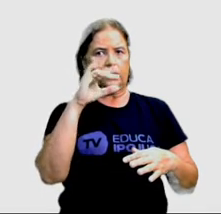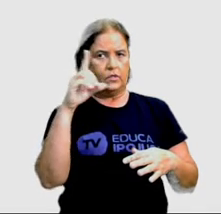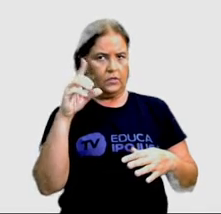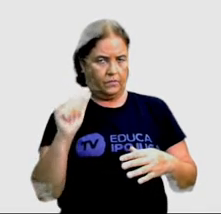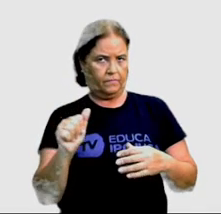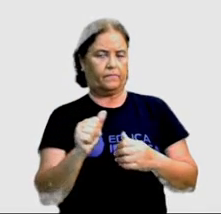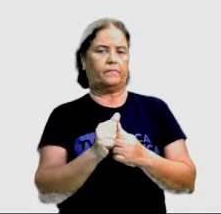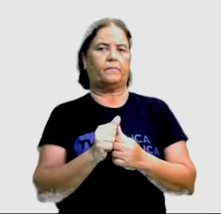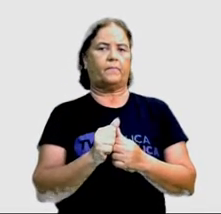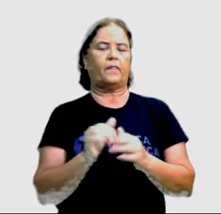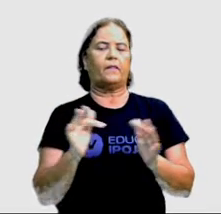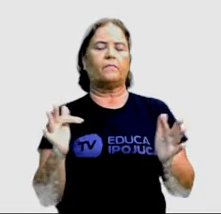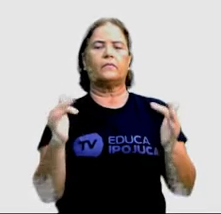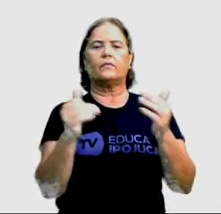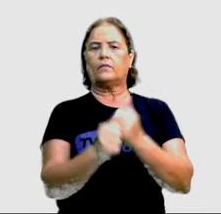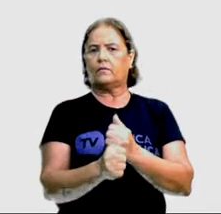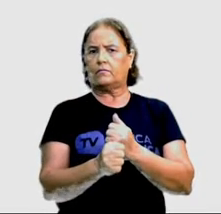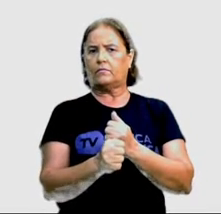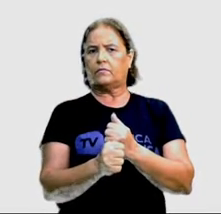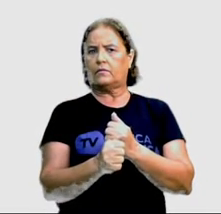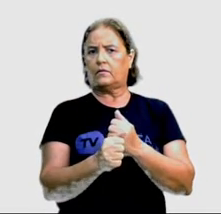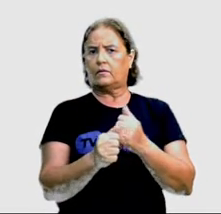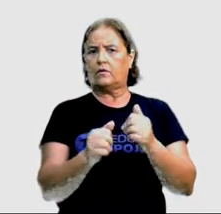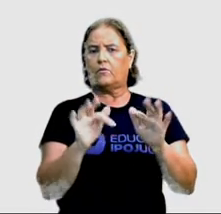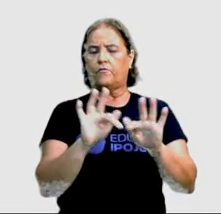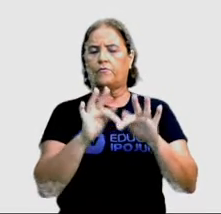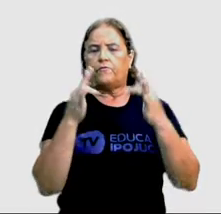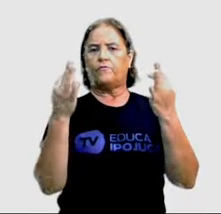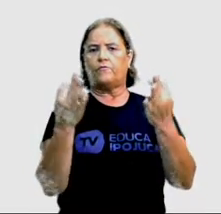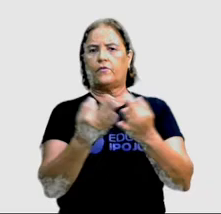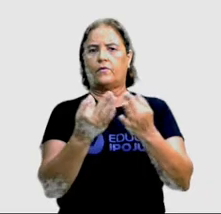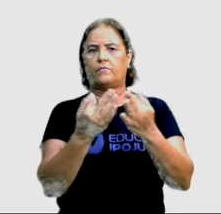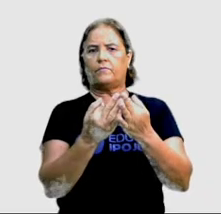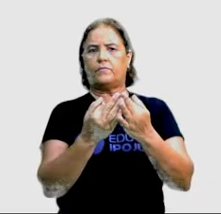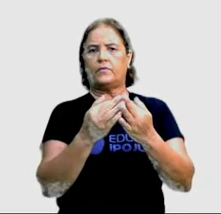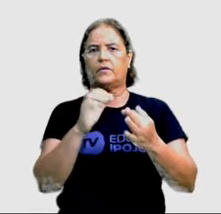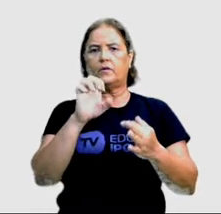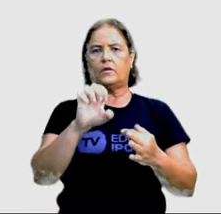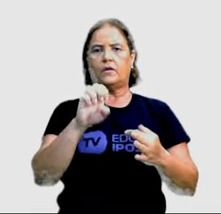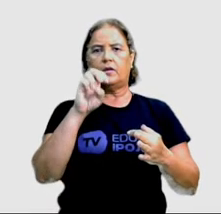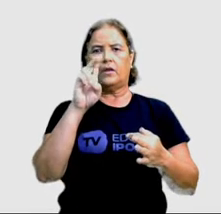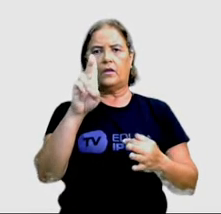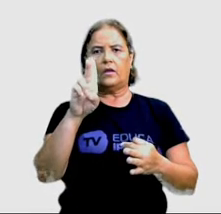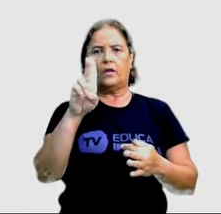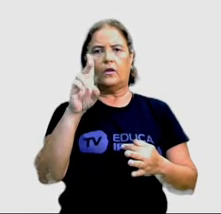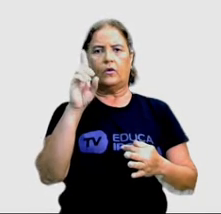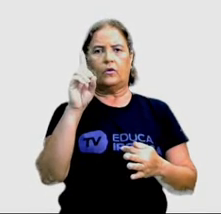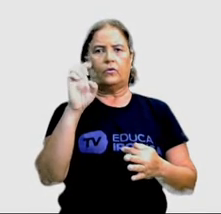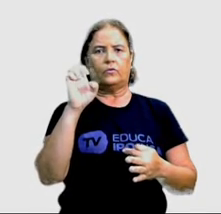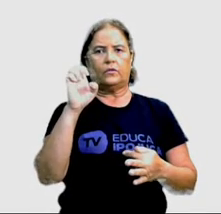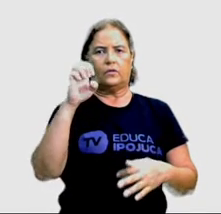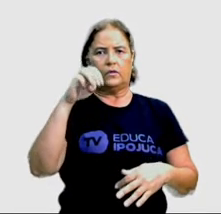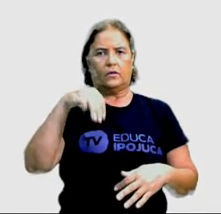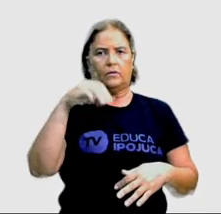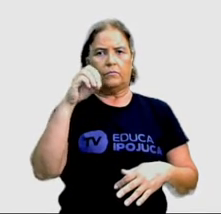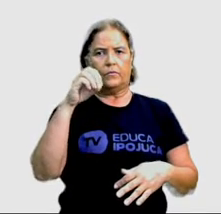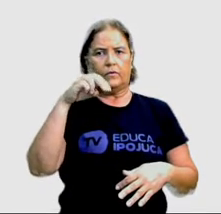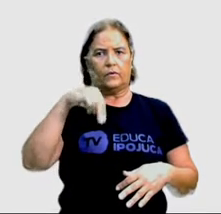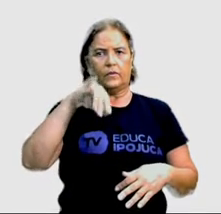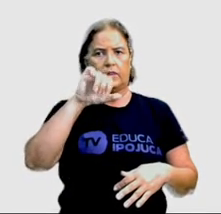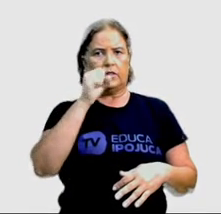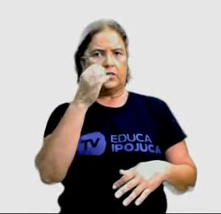E para concluir essa nossa parte, família eudemonista. A eudemonista